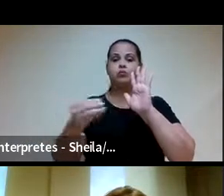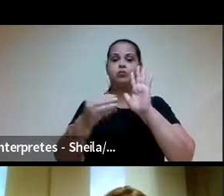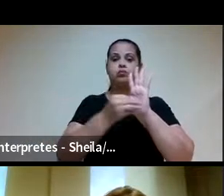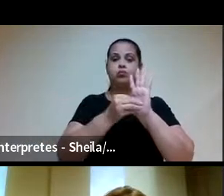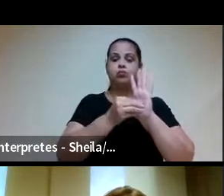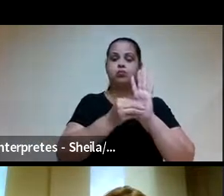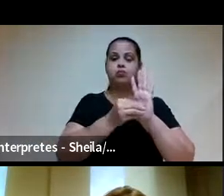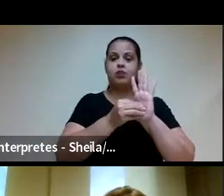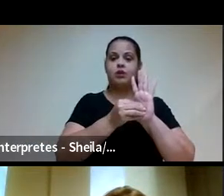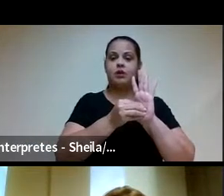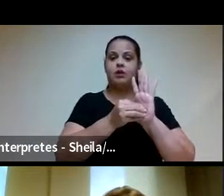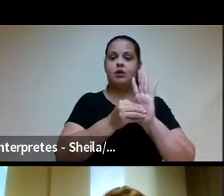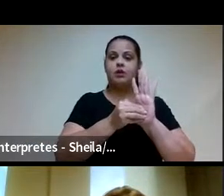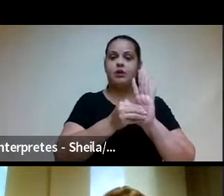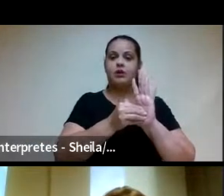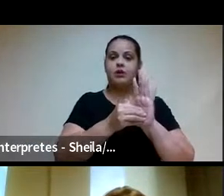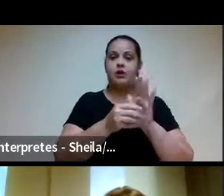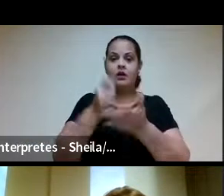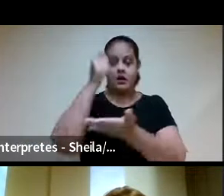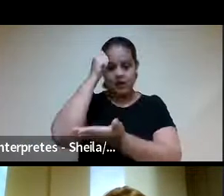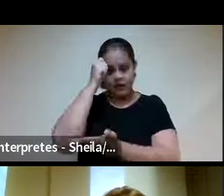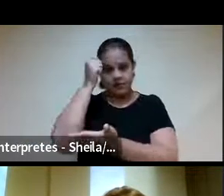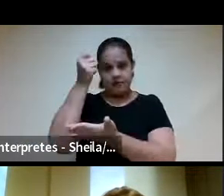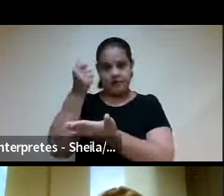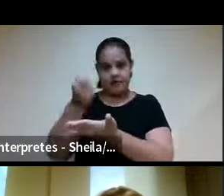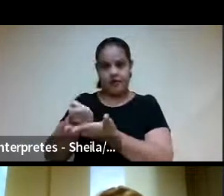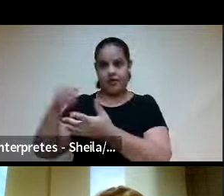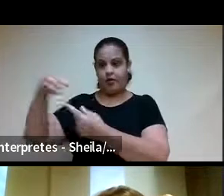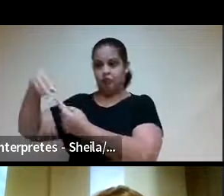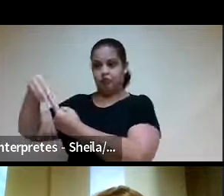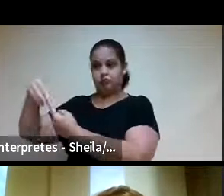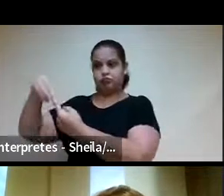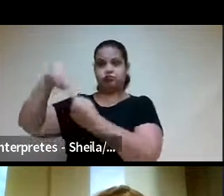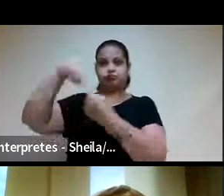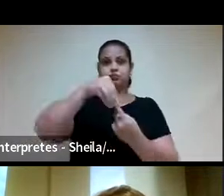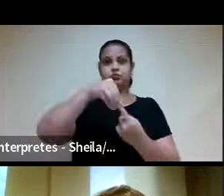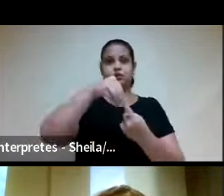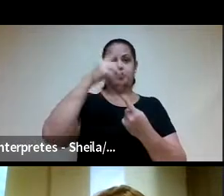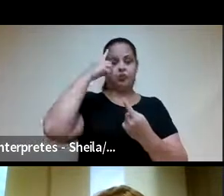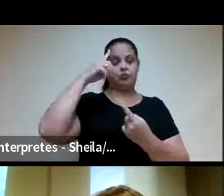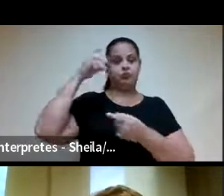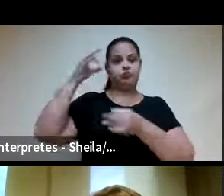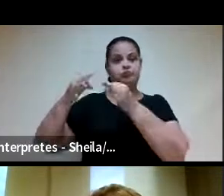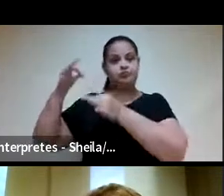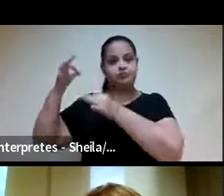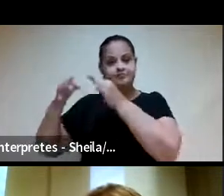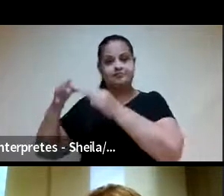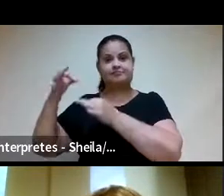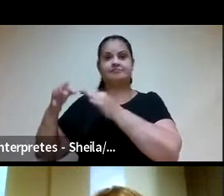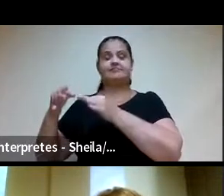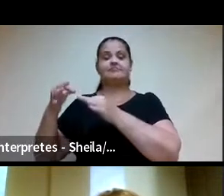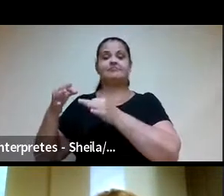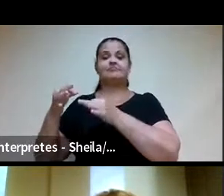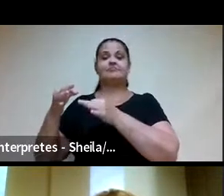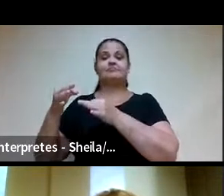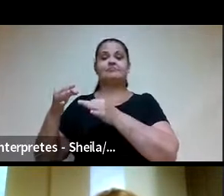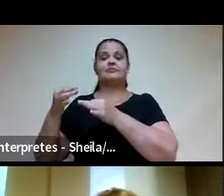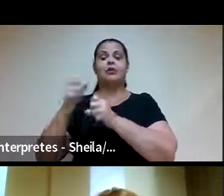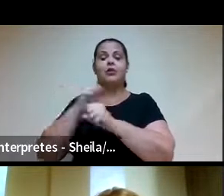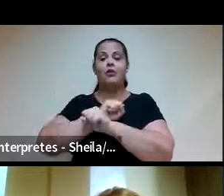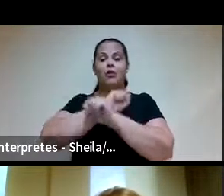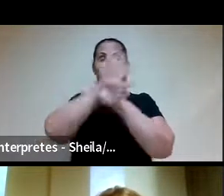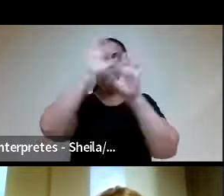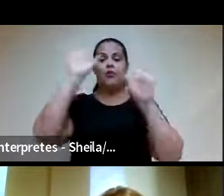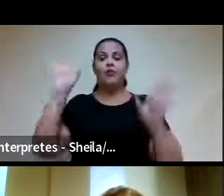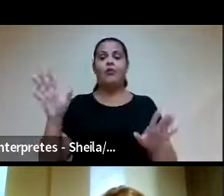obrigação à parte de conduzir, de levar a sua testemunha ao ato. Apenas para que fique claro, e